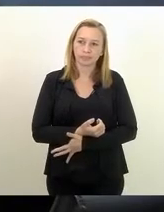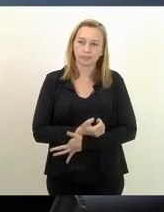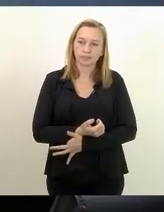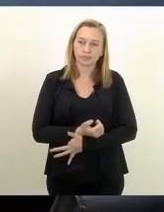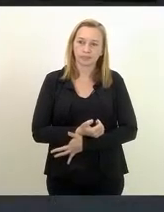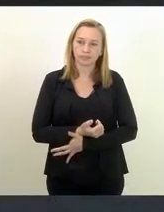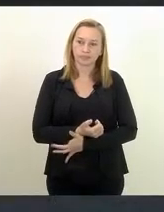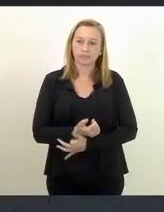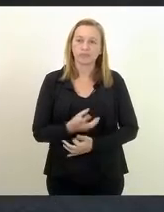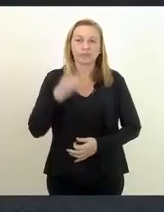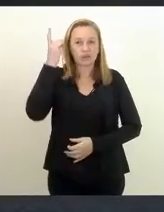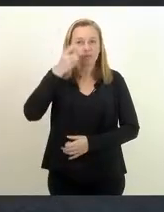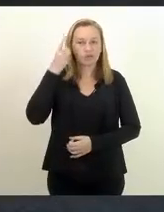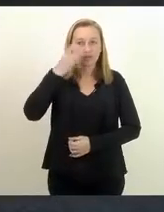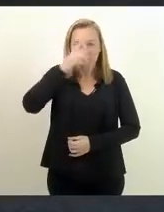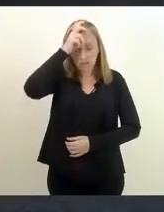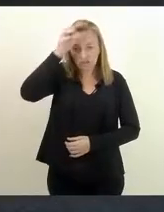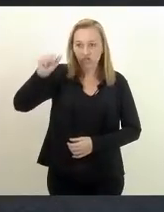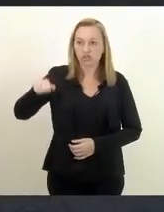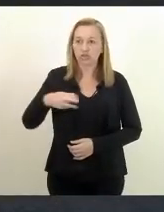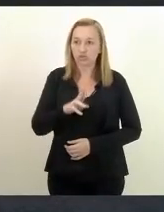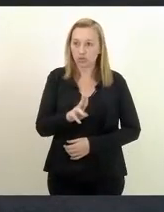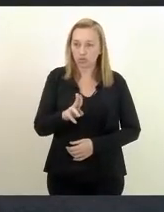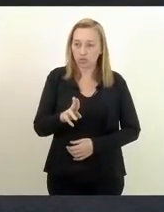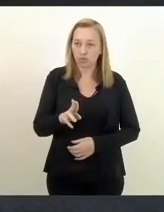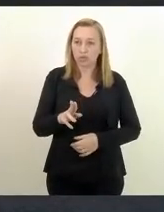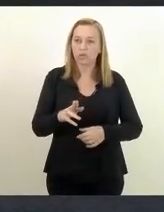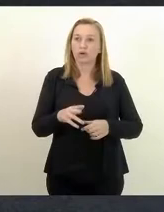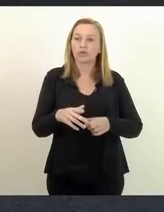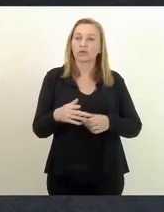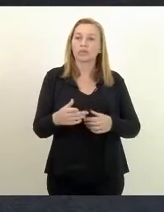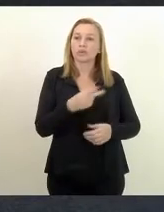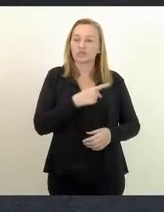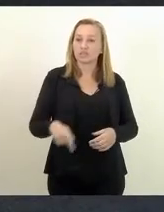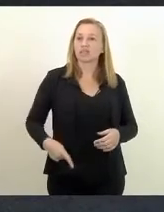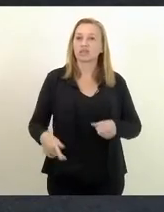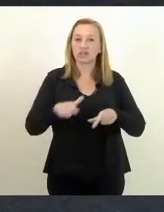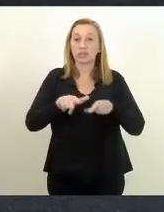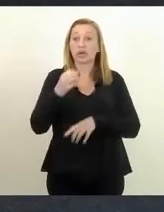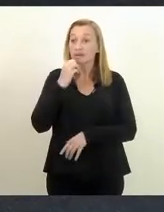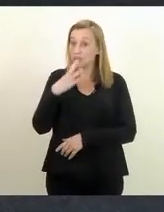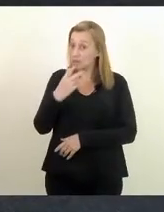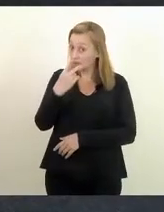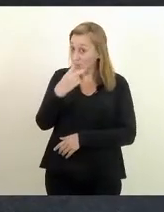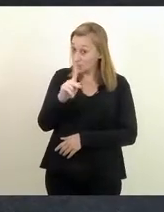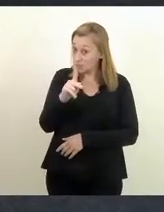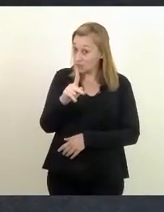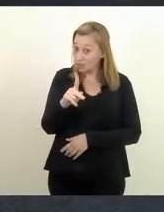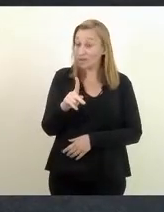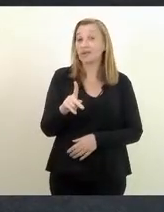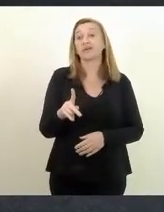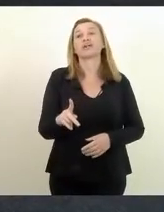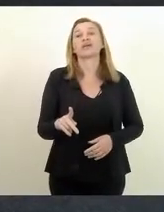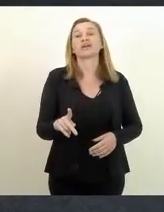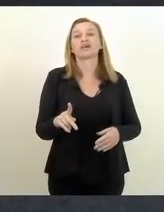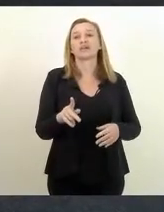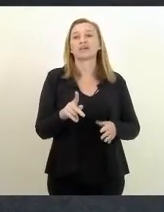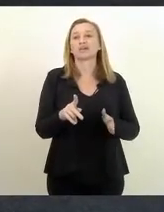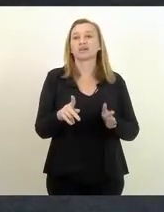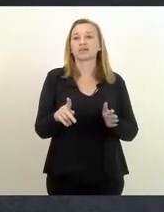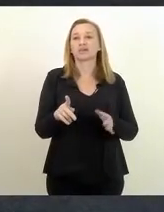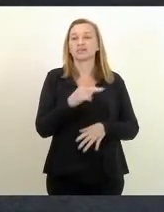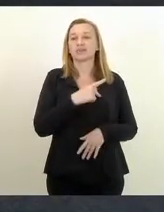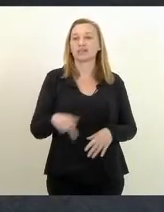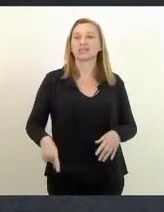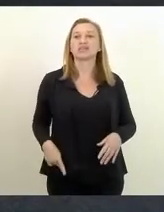deputada Tia Ju, nossa presidente em exercício, que bom que, na sua presidência desta sessão, nós estamos avaliando